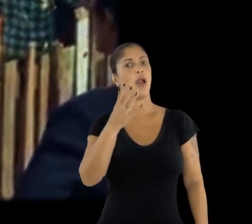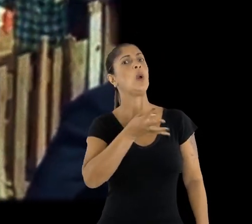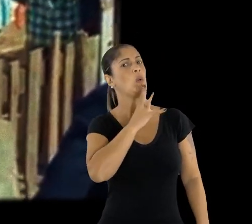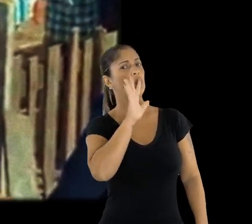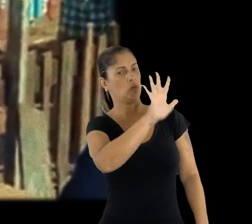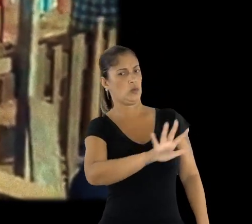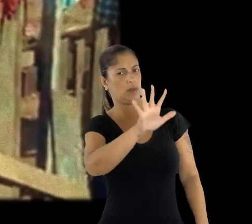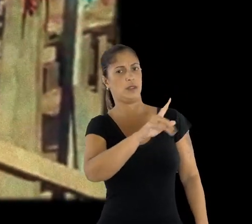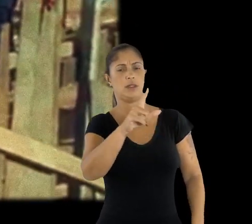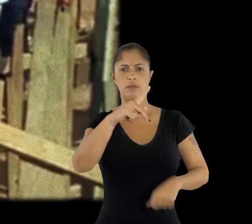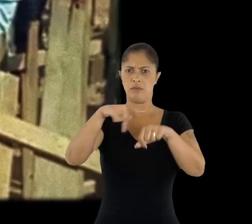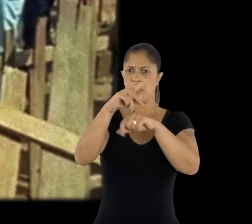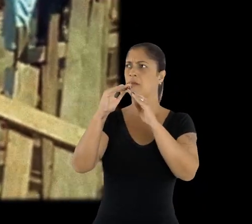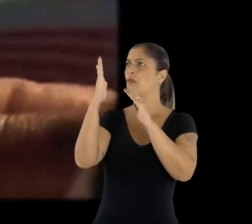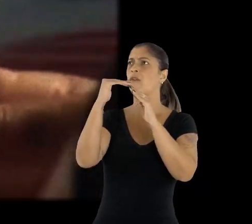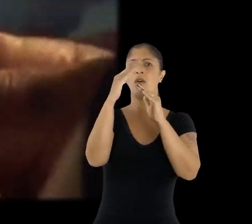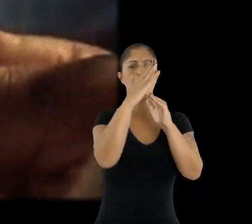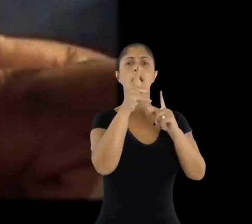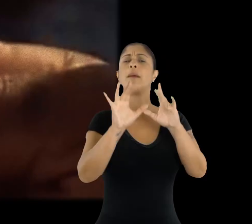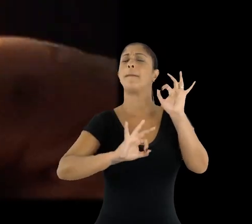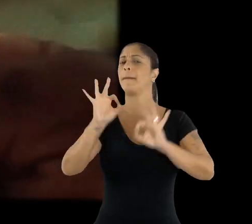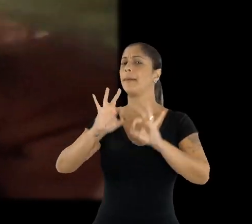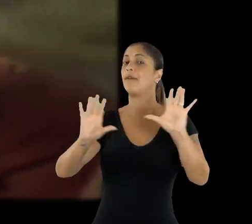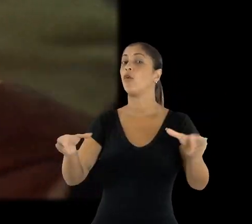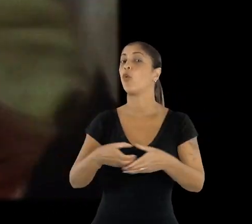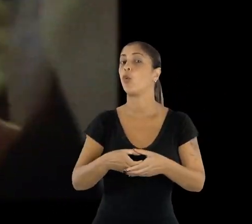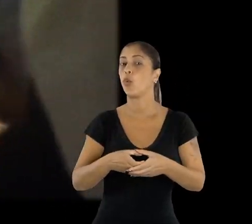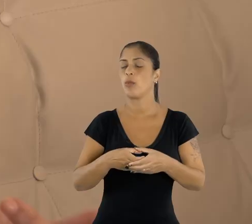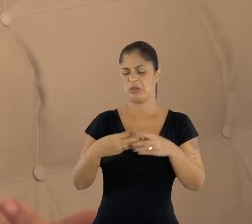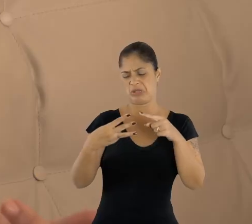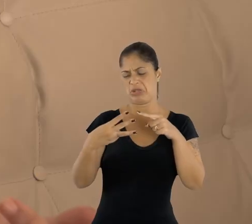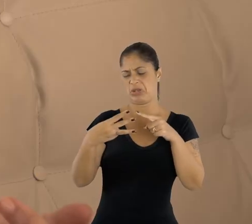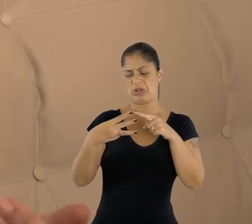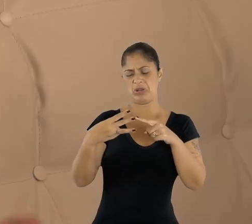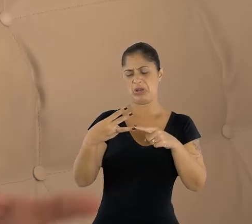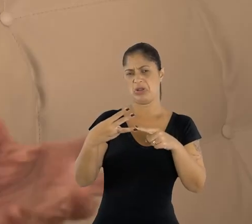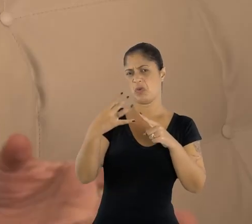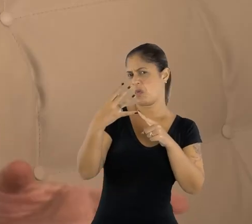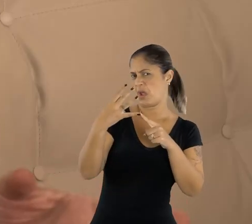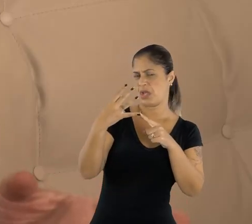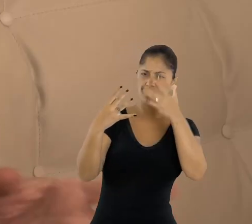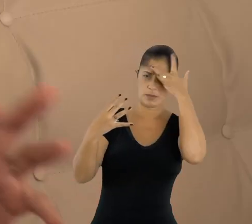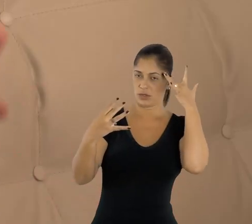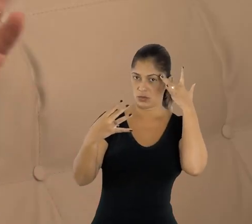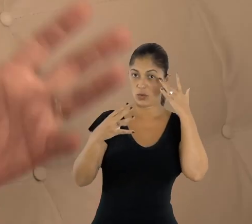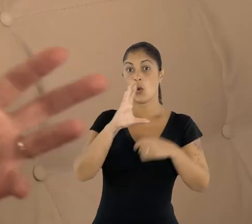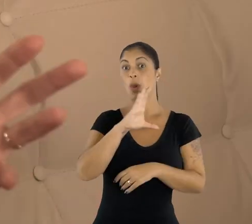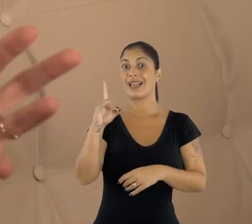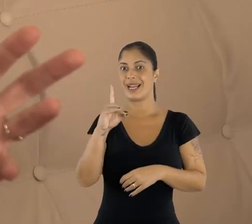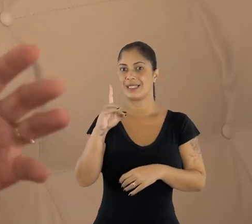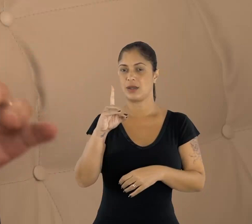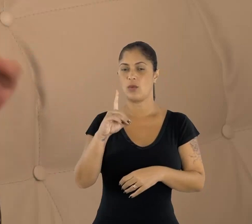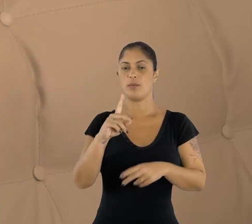pessoa já conhecida internacionalmente, ele preparava com um grupo de 3, 4 pessoas, coordenação